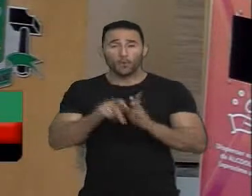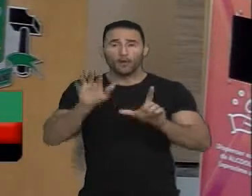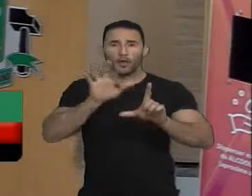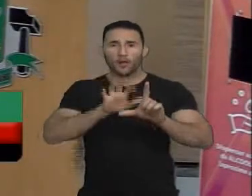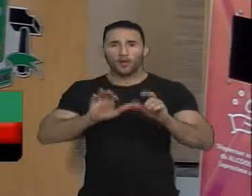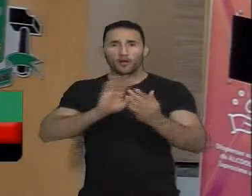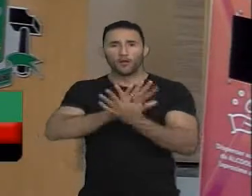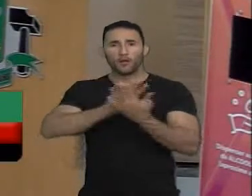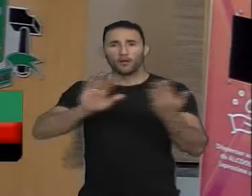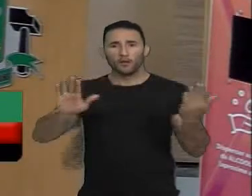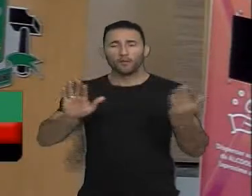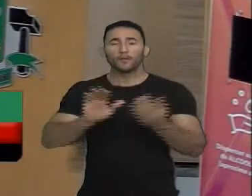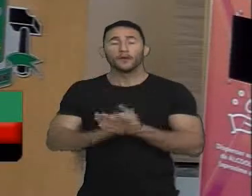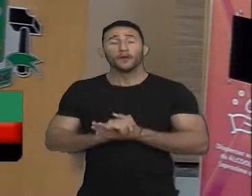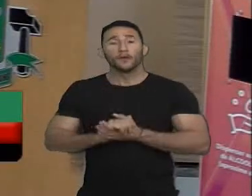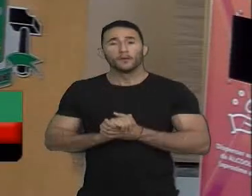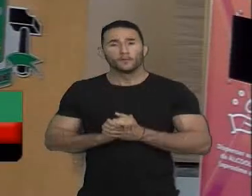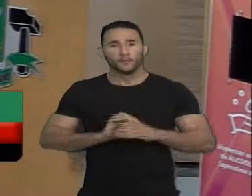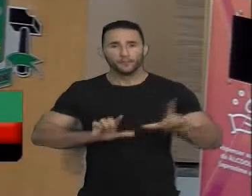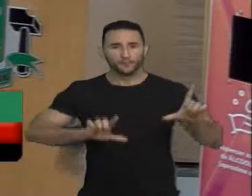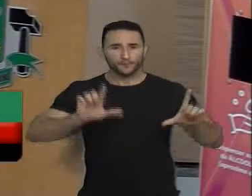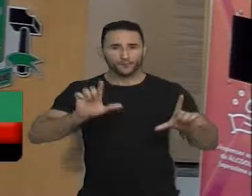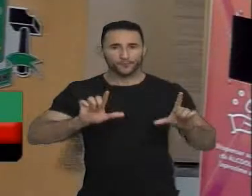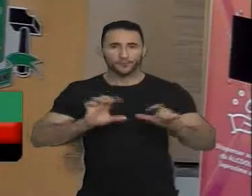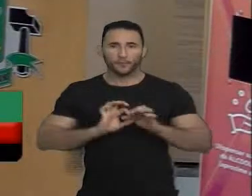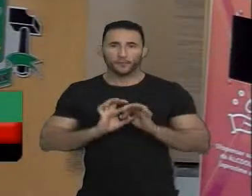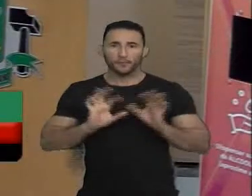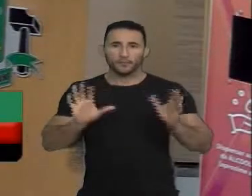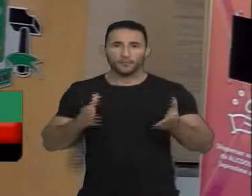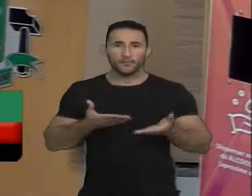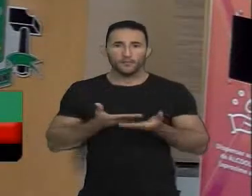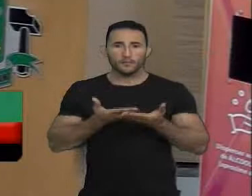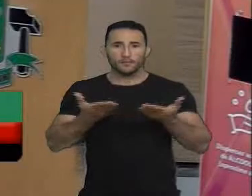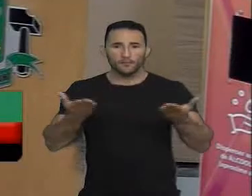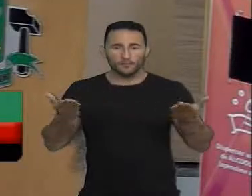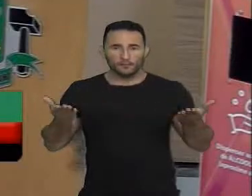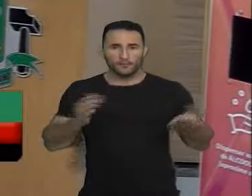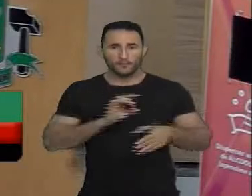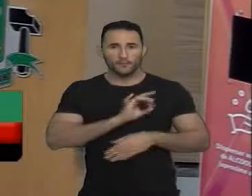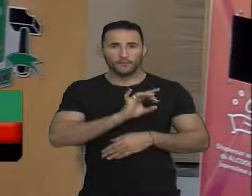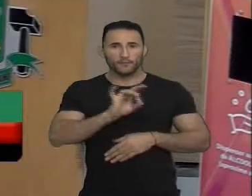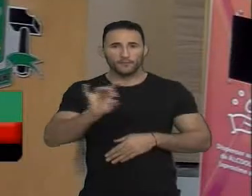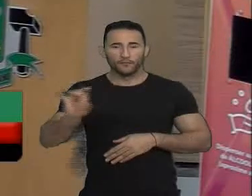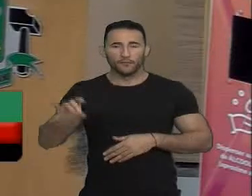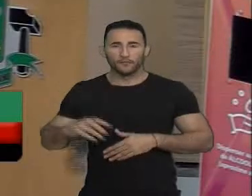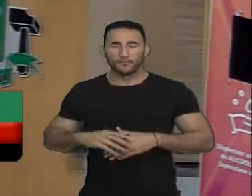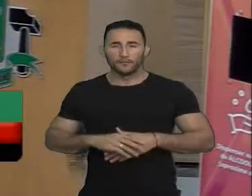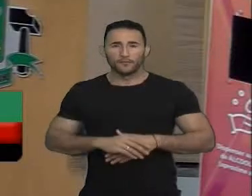senhores vereadores. O painel está liberado para a votação.